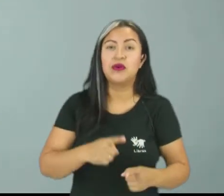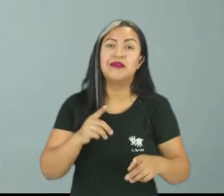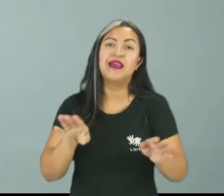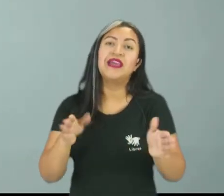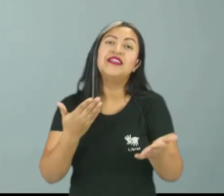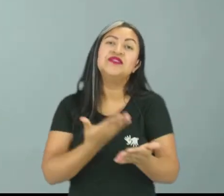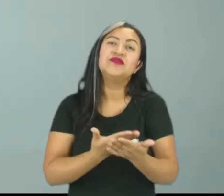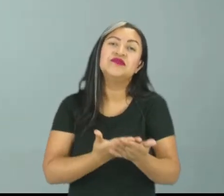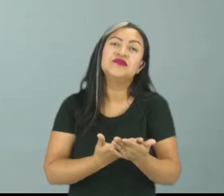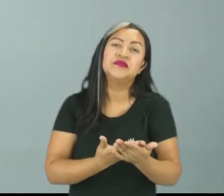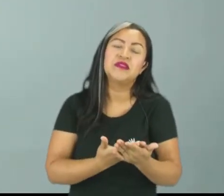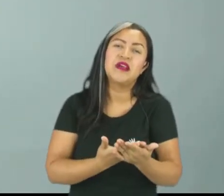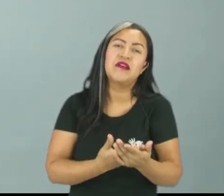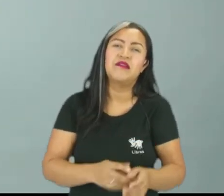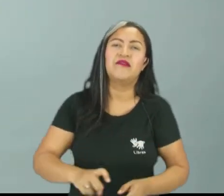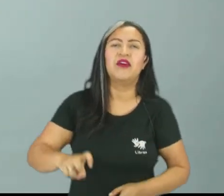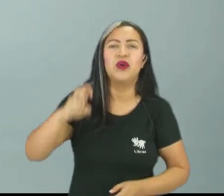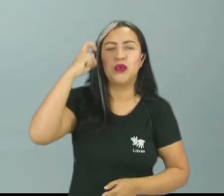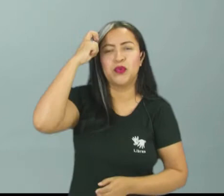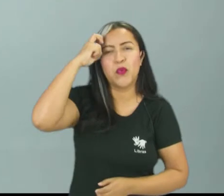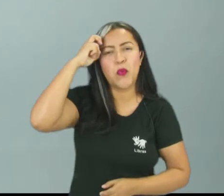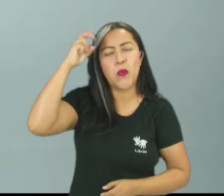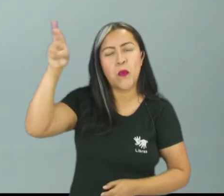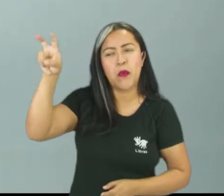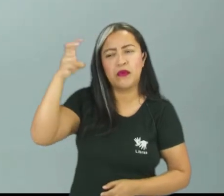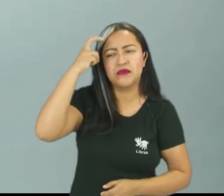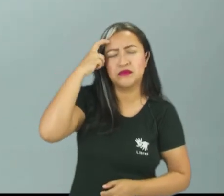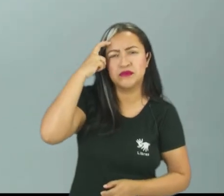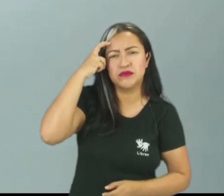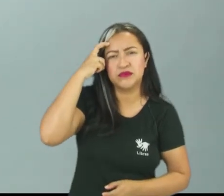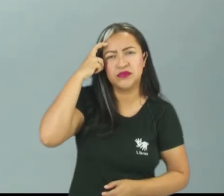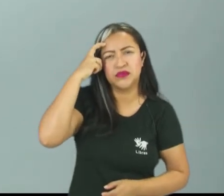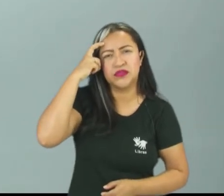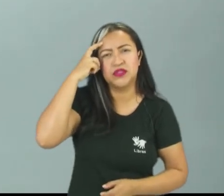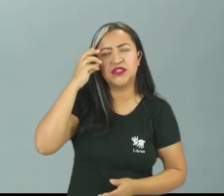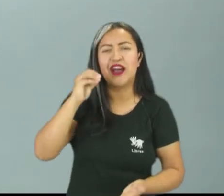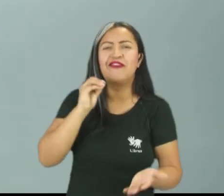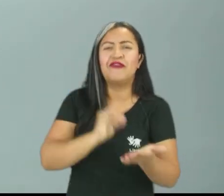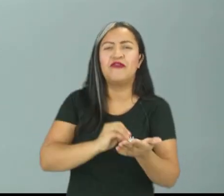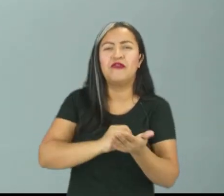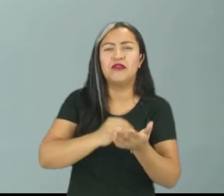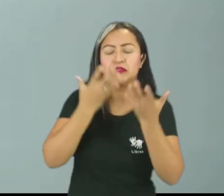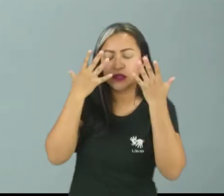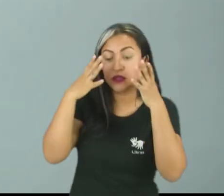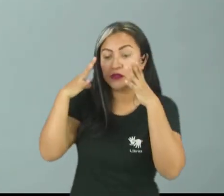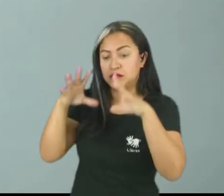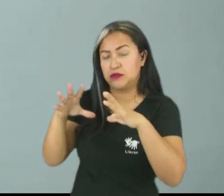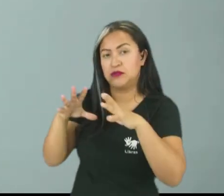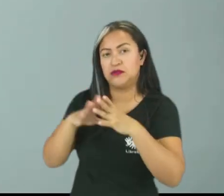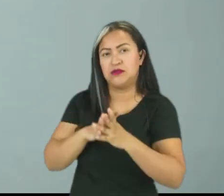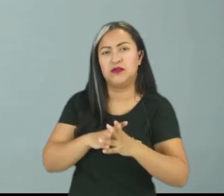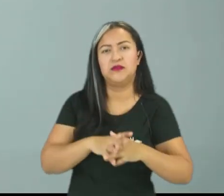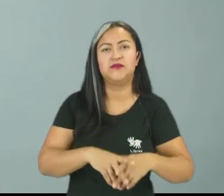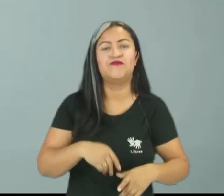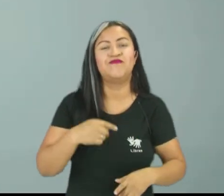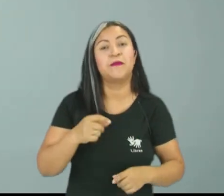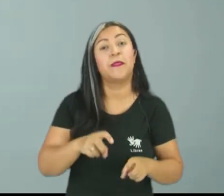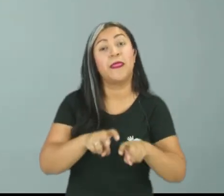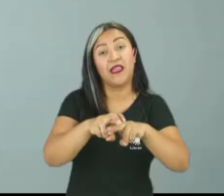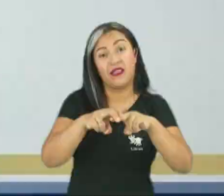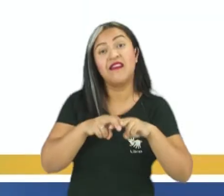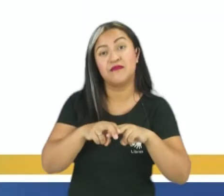do intelecto, a criminalidade, essas questões também elas seriam passadas para os descendentes,